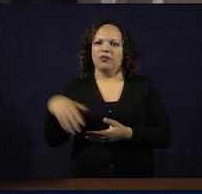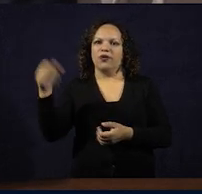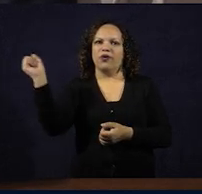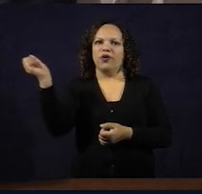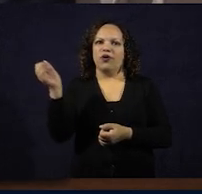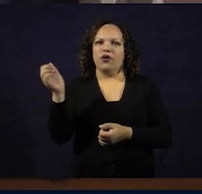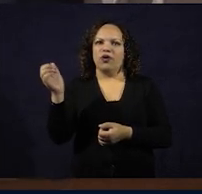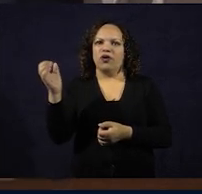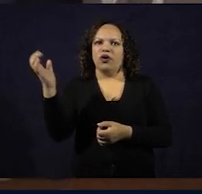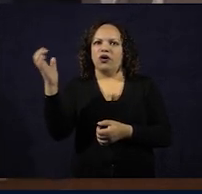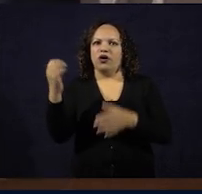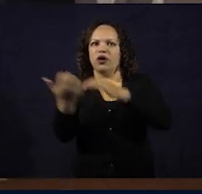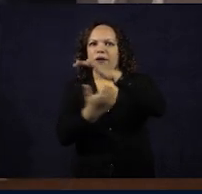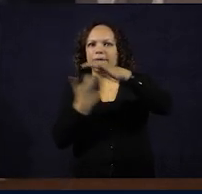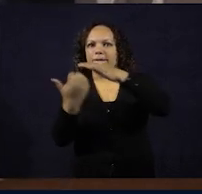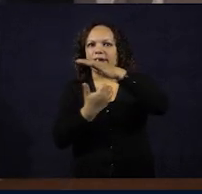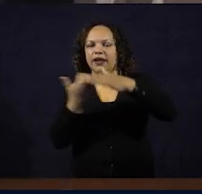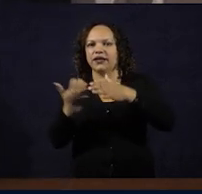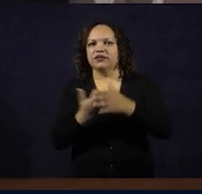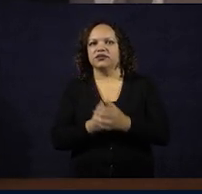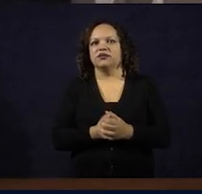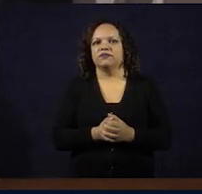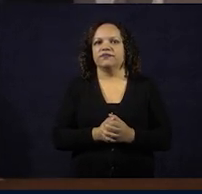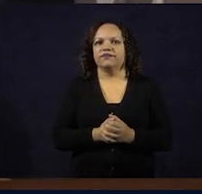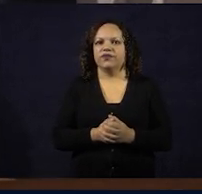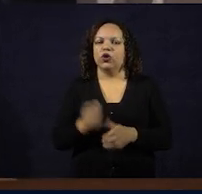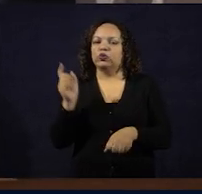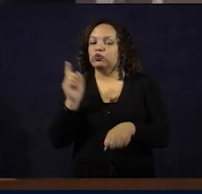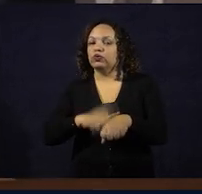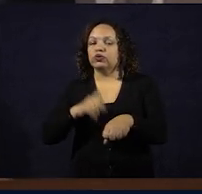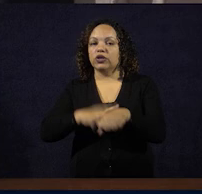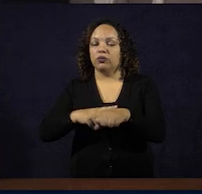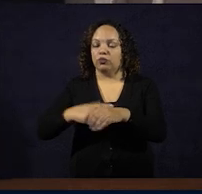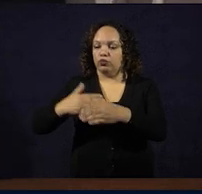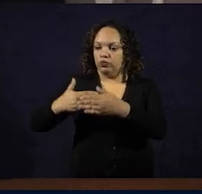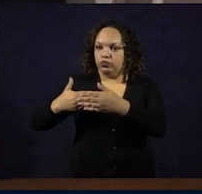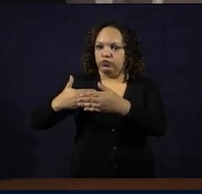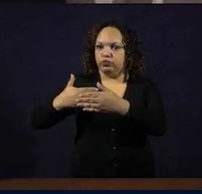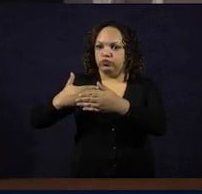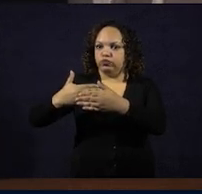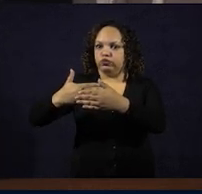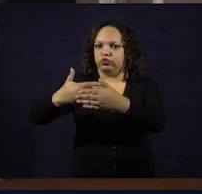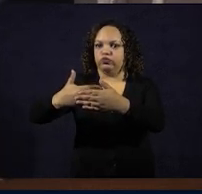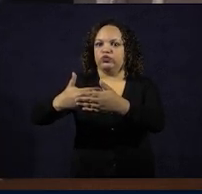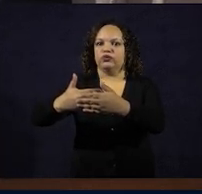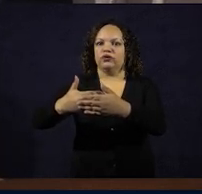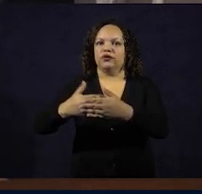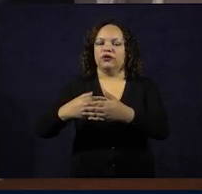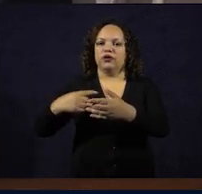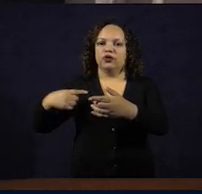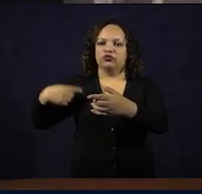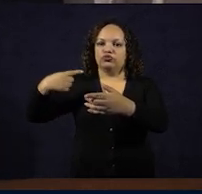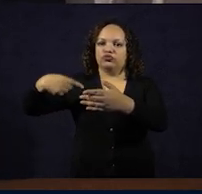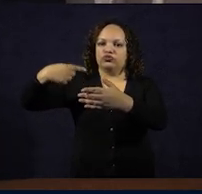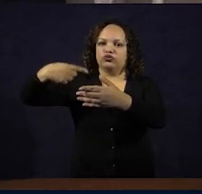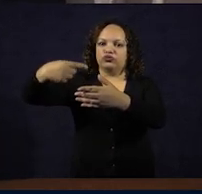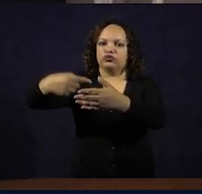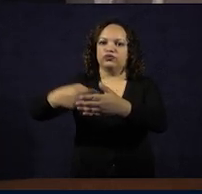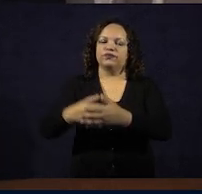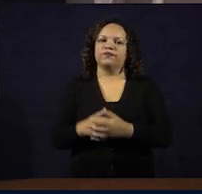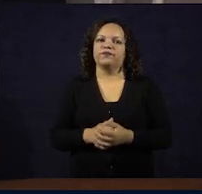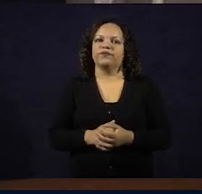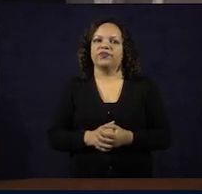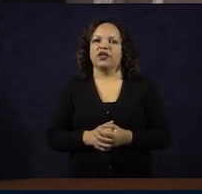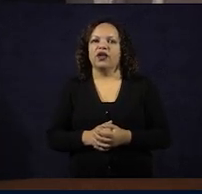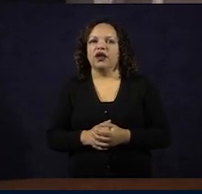para dimensão do momento da indústria ao longo do tempo né Eu acho que isso é um pouco um ponto que eu vou explorar